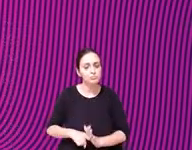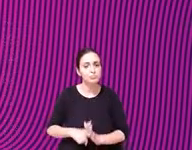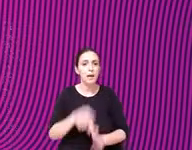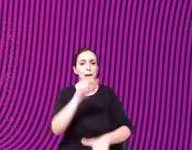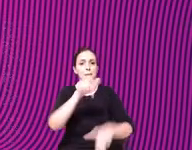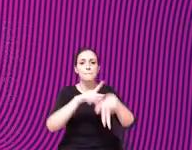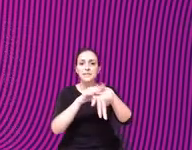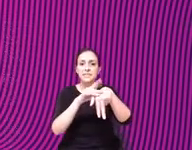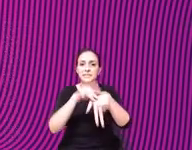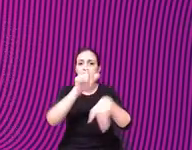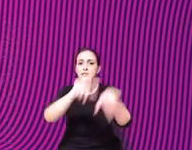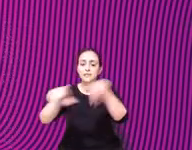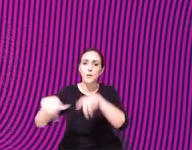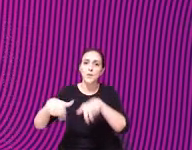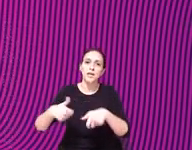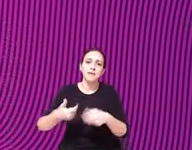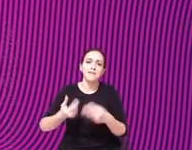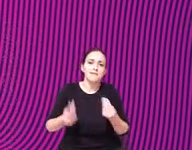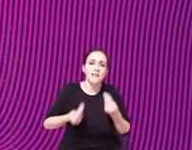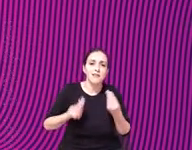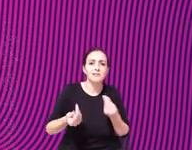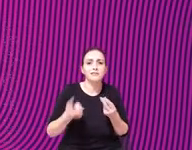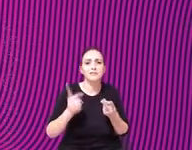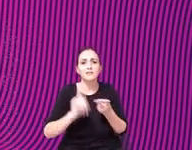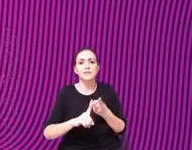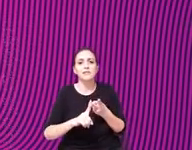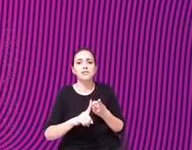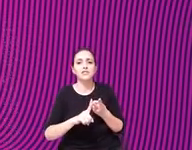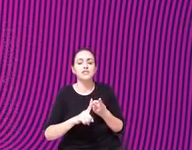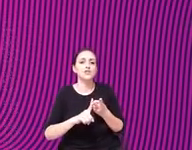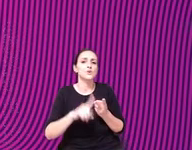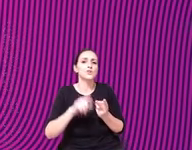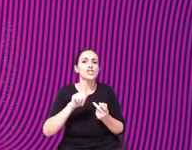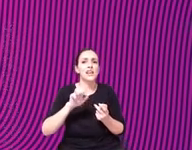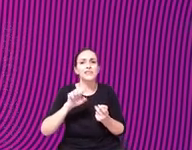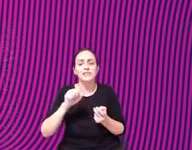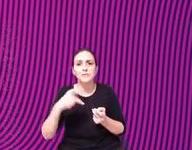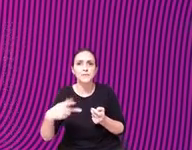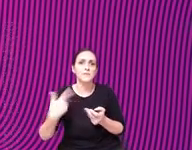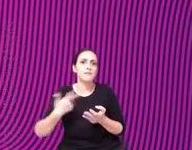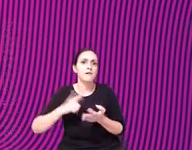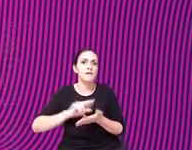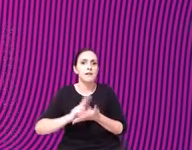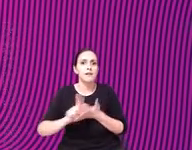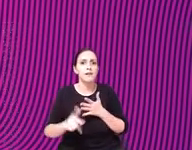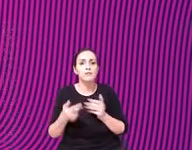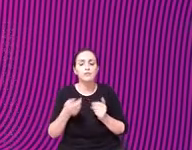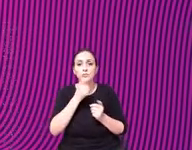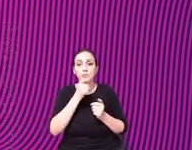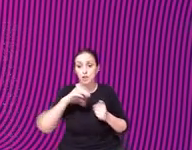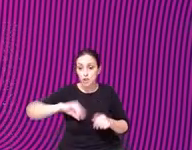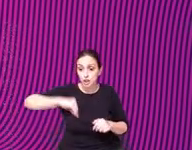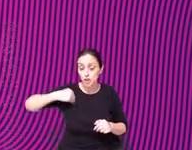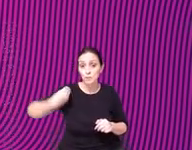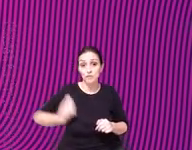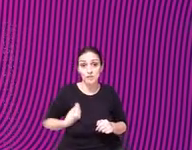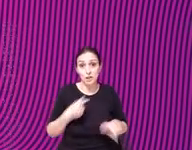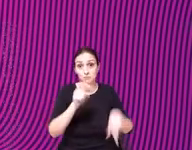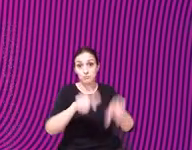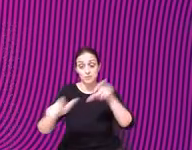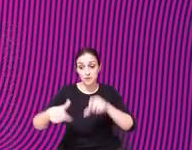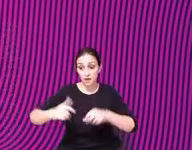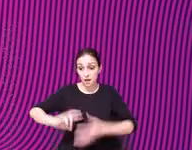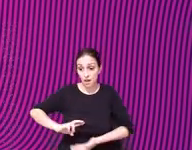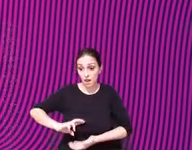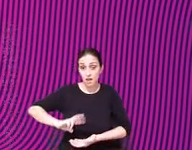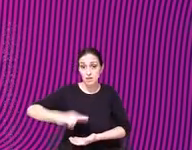os hipersensibilizados, vão ser os com GESF, vão ser os que porque ainda a sobrevida, quando tu faz o transplante do porco